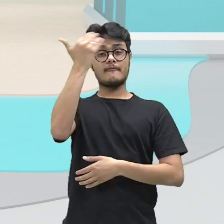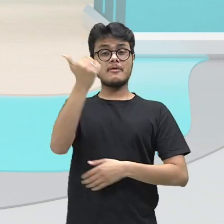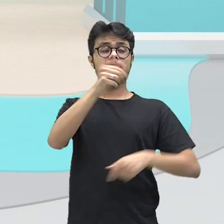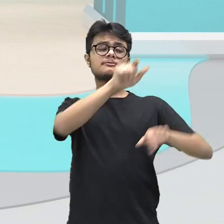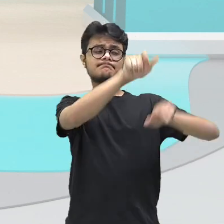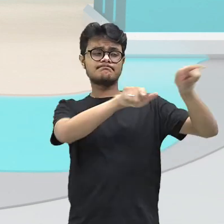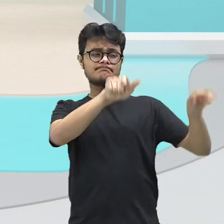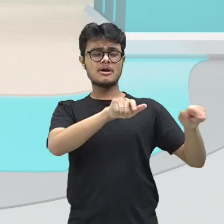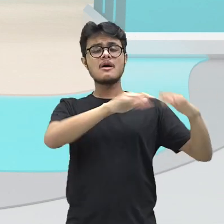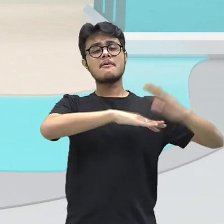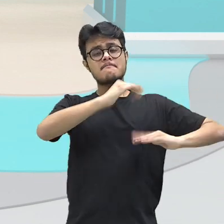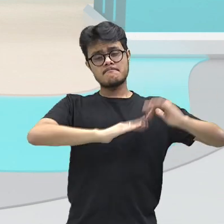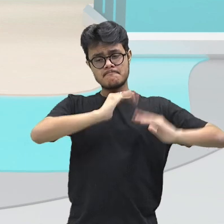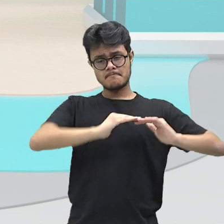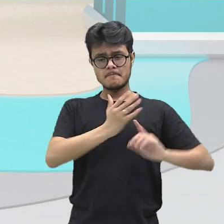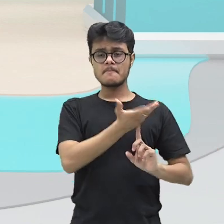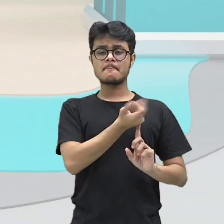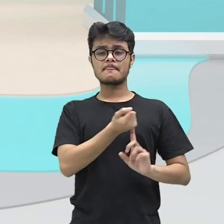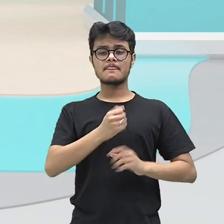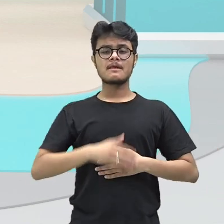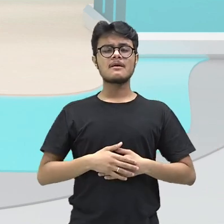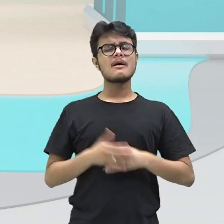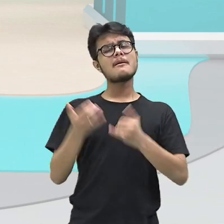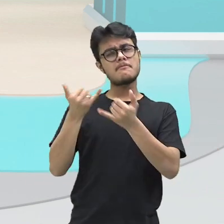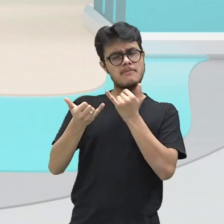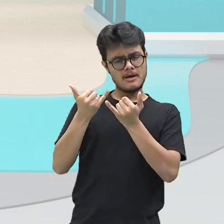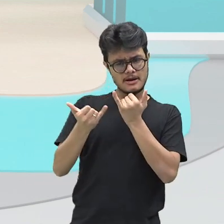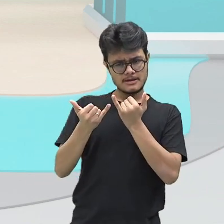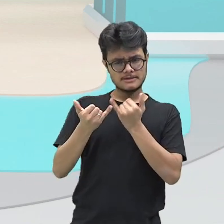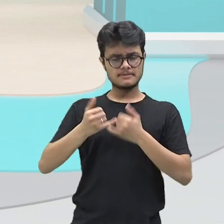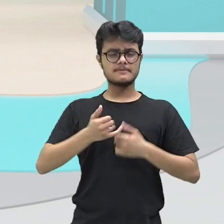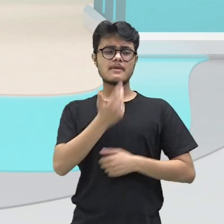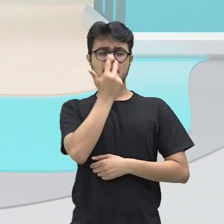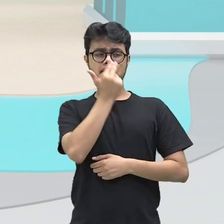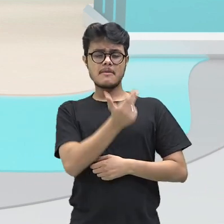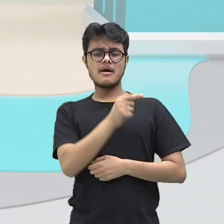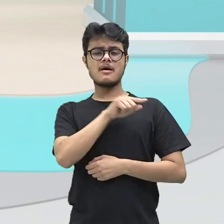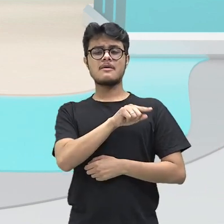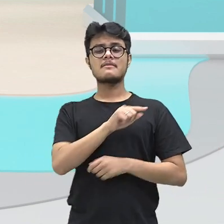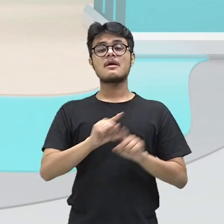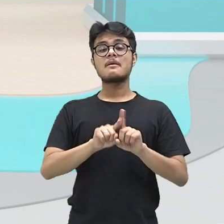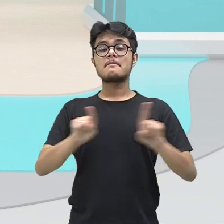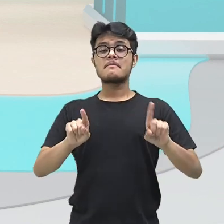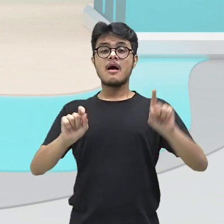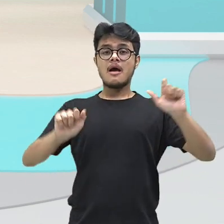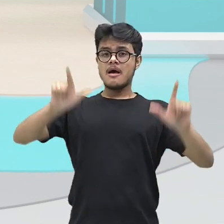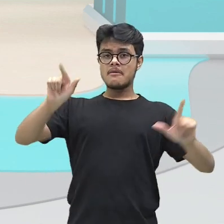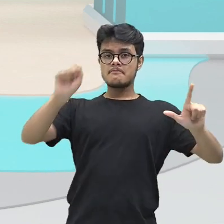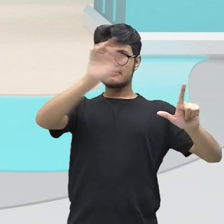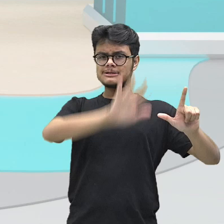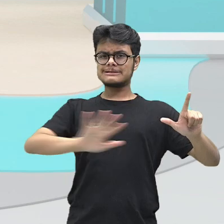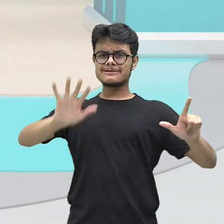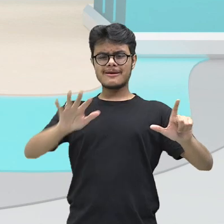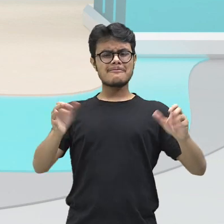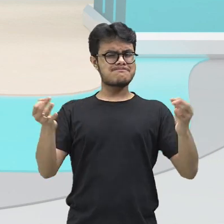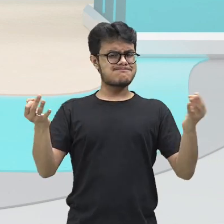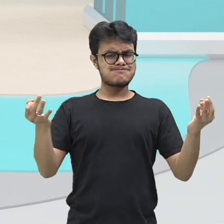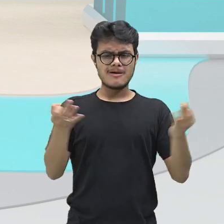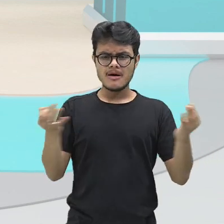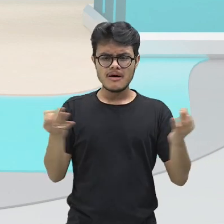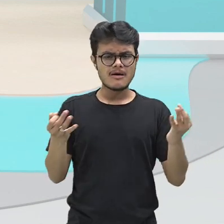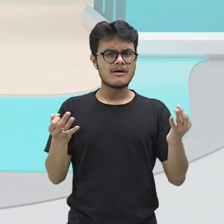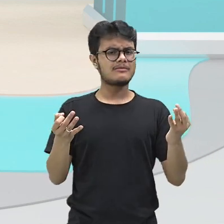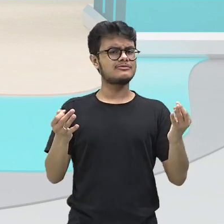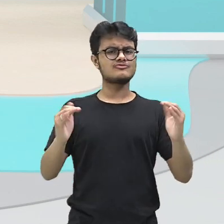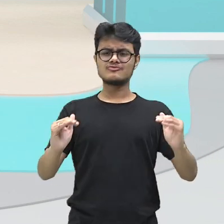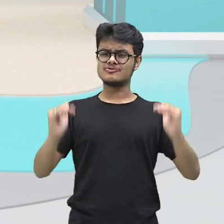mas pendendo para a imitação, pois eles acreditavam que a pintura já tinha chegado no ápice com os renascentistas. Então, eles